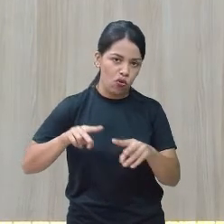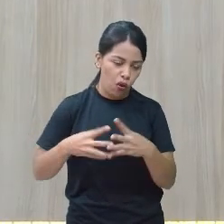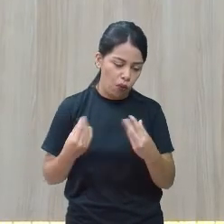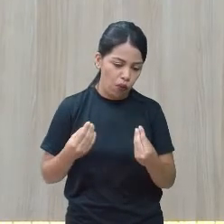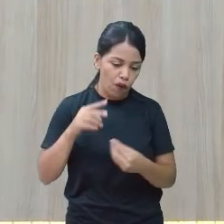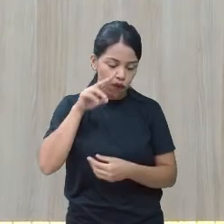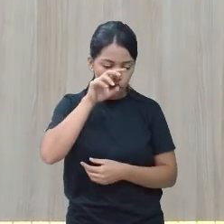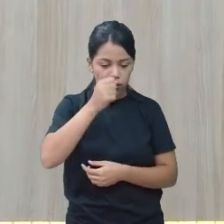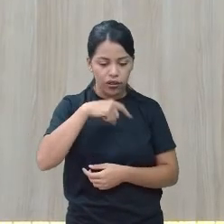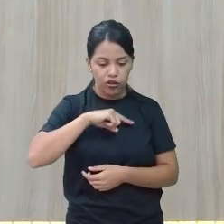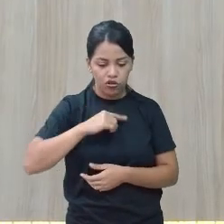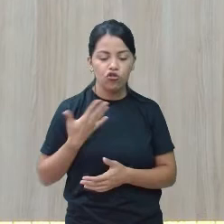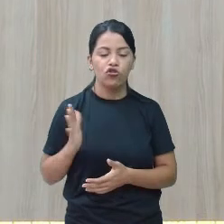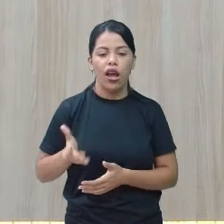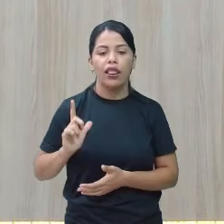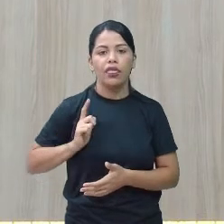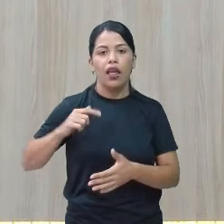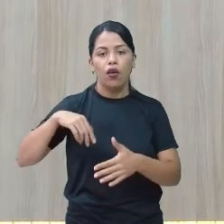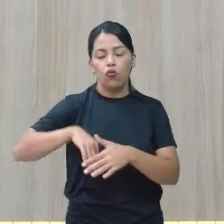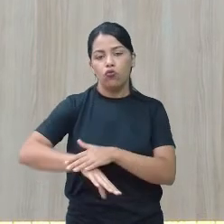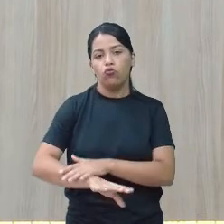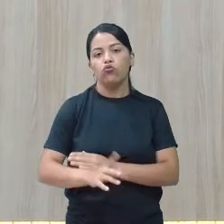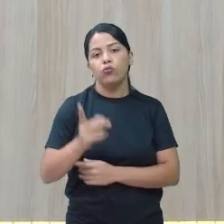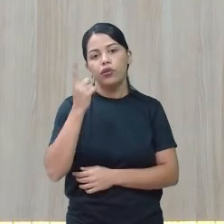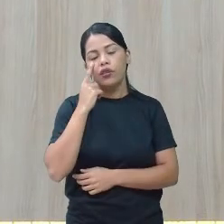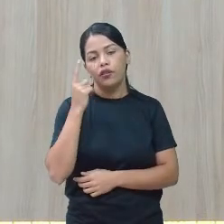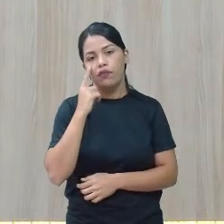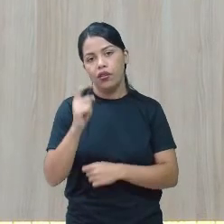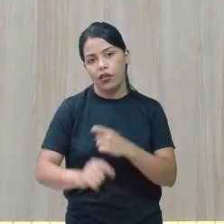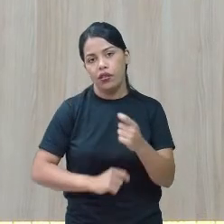está habituado a assistir, a ver